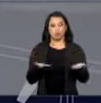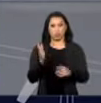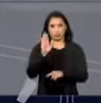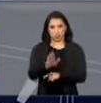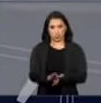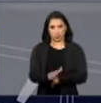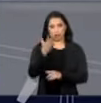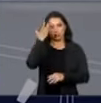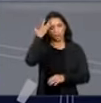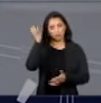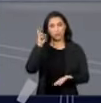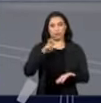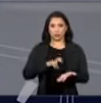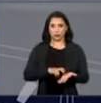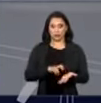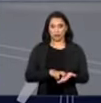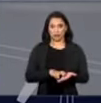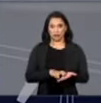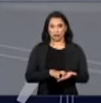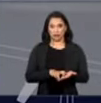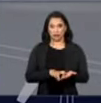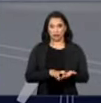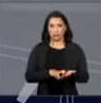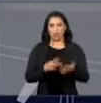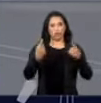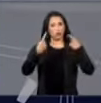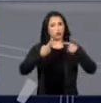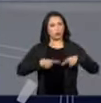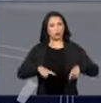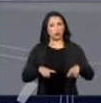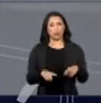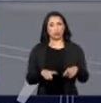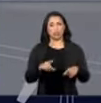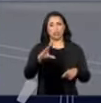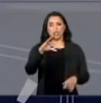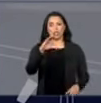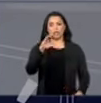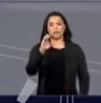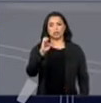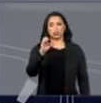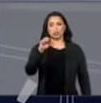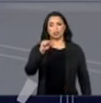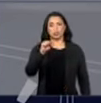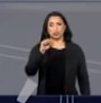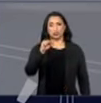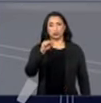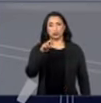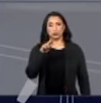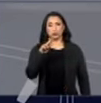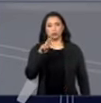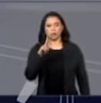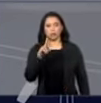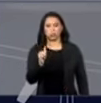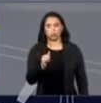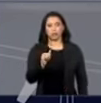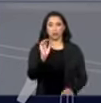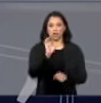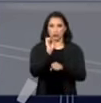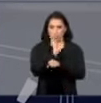iria debater a censura no cinema. Errado. Censura não se debate, censura